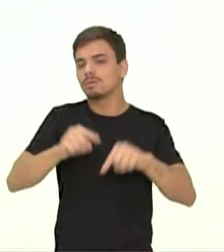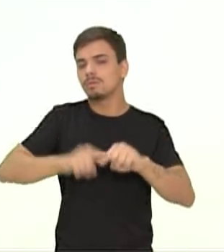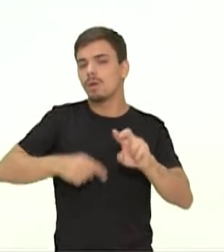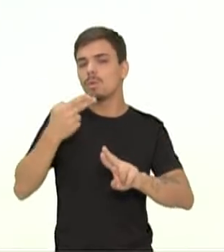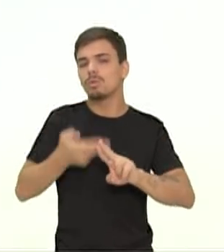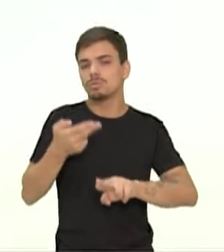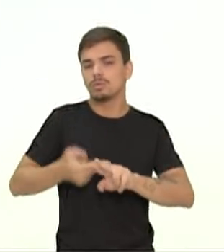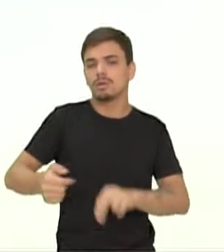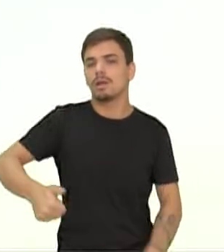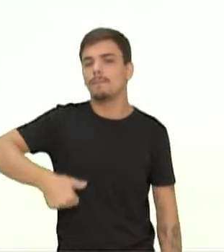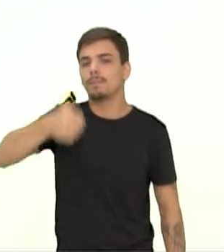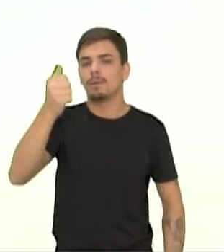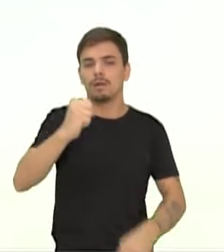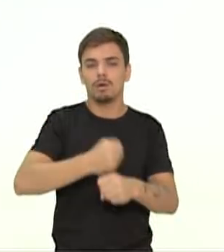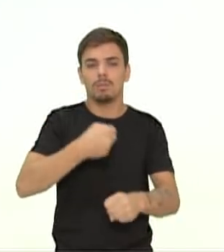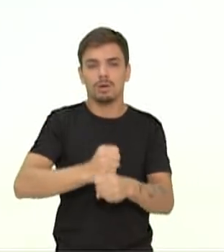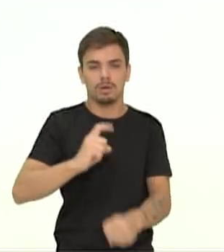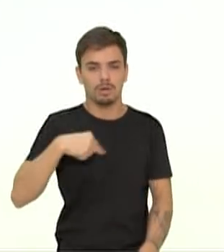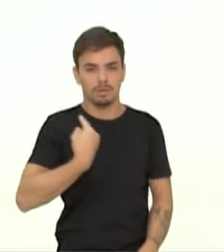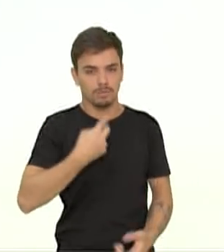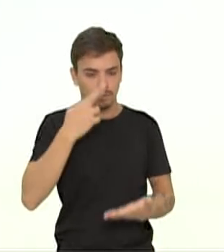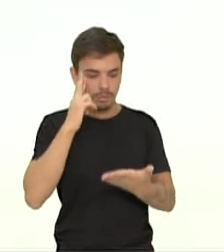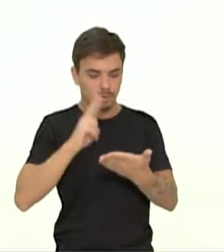naquela primeira obra que a gente viu?